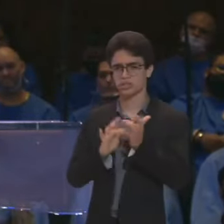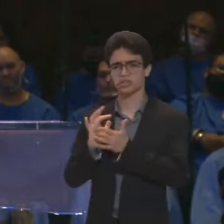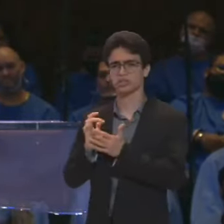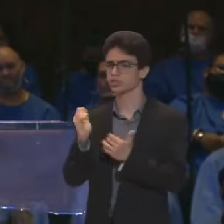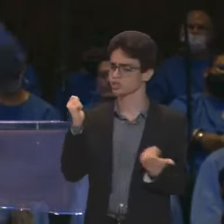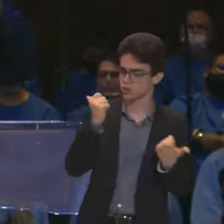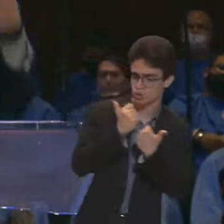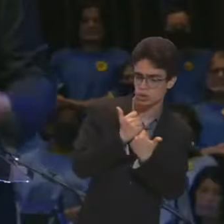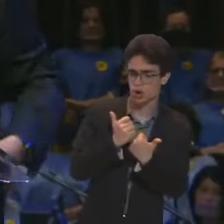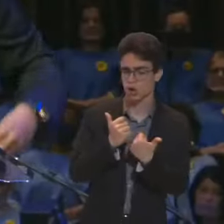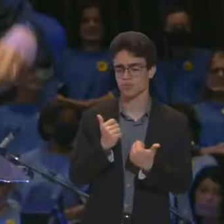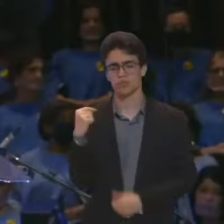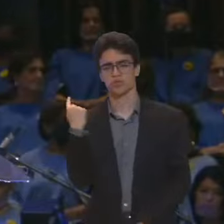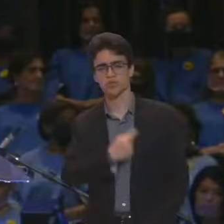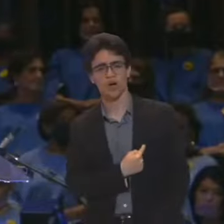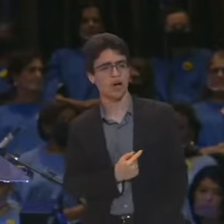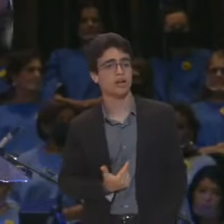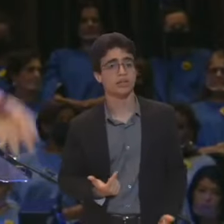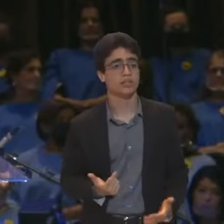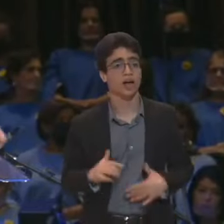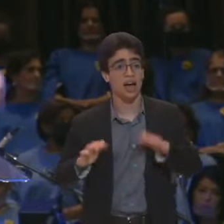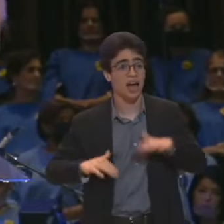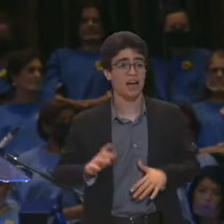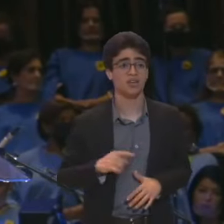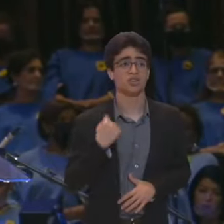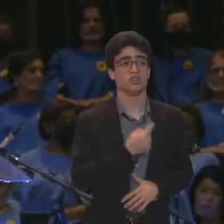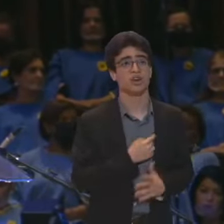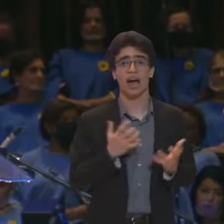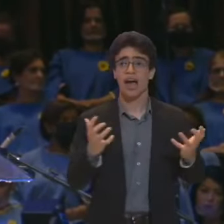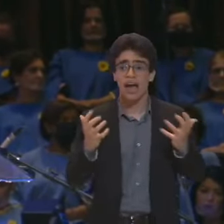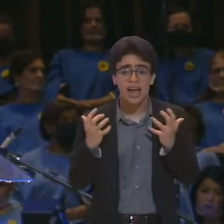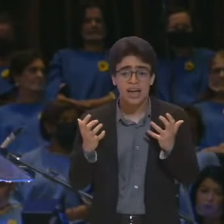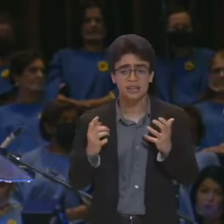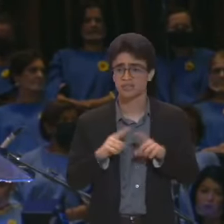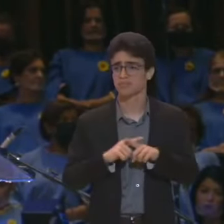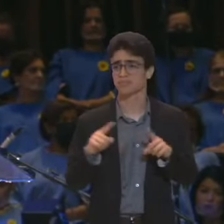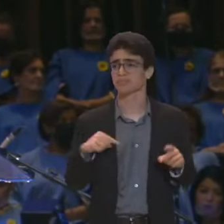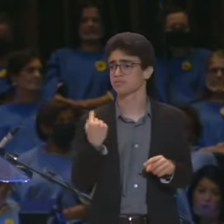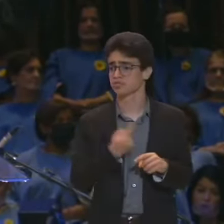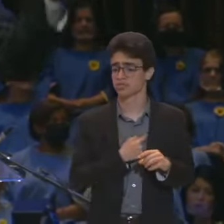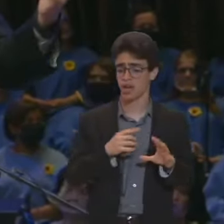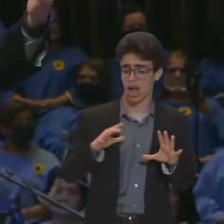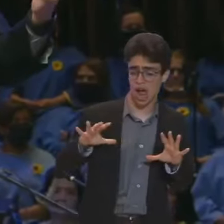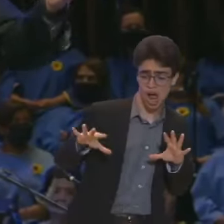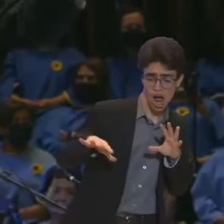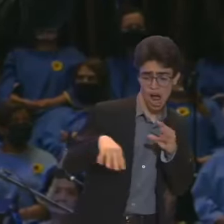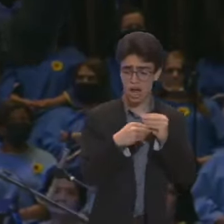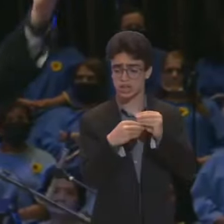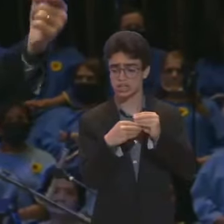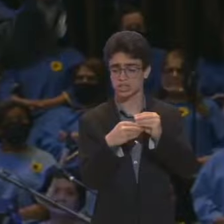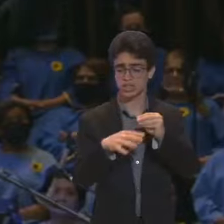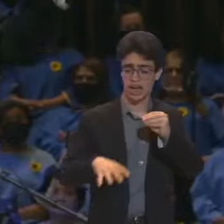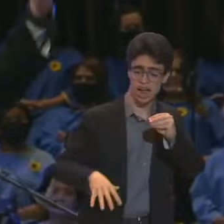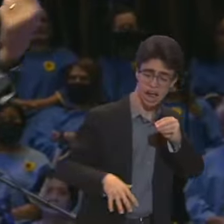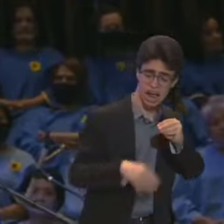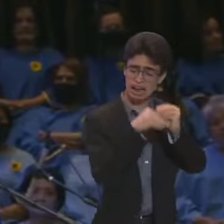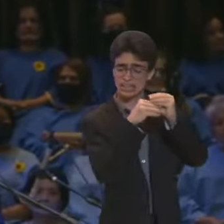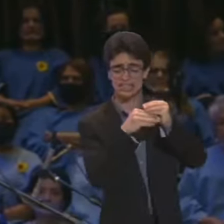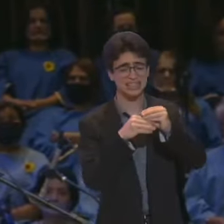por nós. Por mais que nós queiramos, não conseguimos adicionar nada,